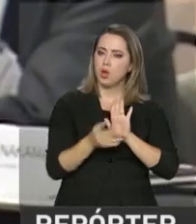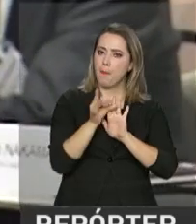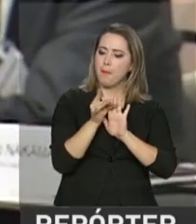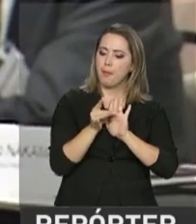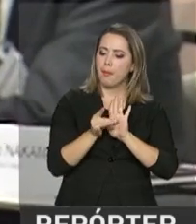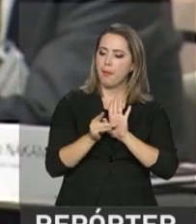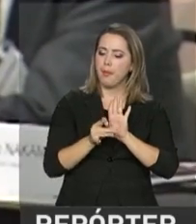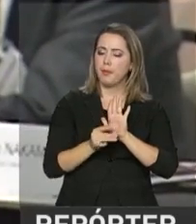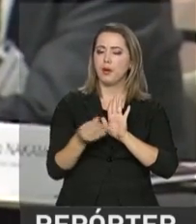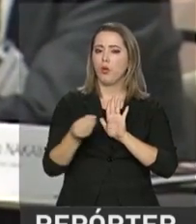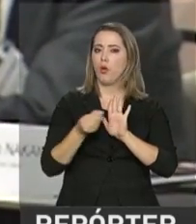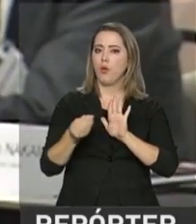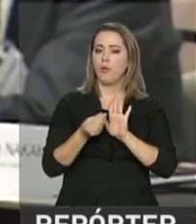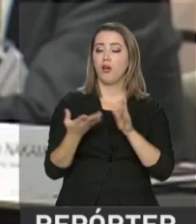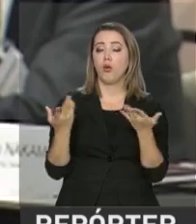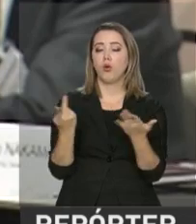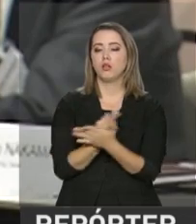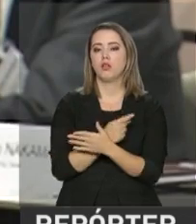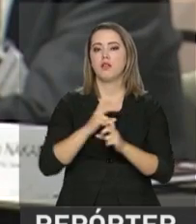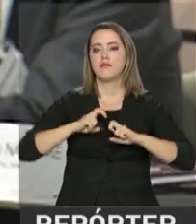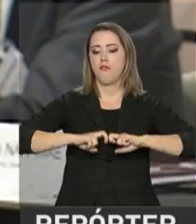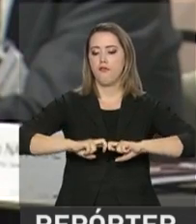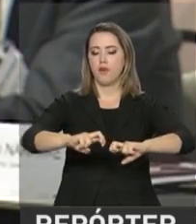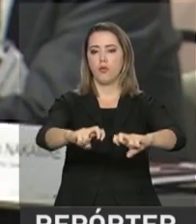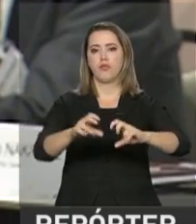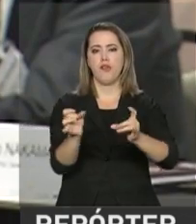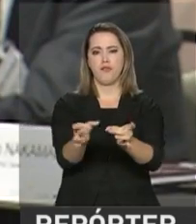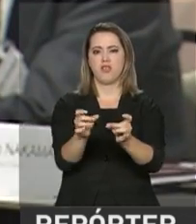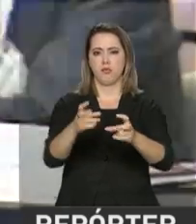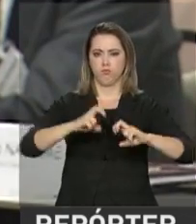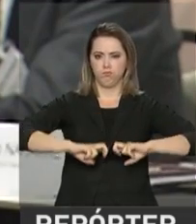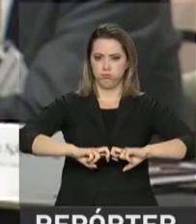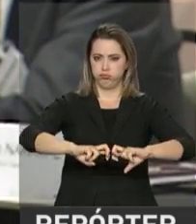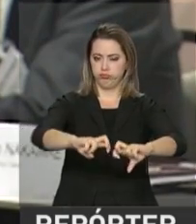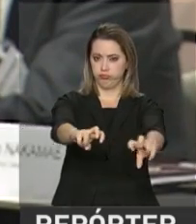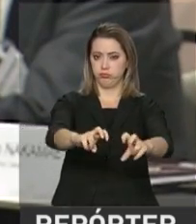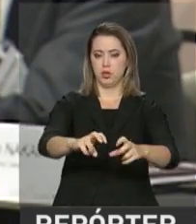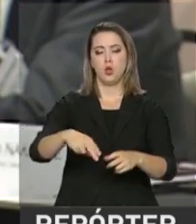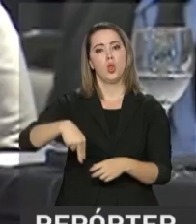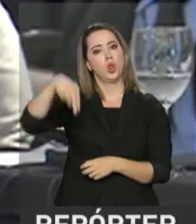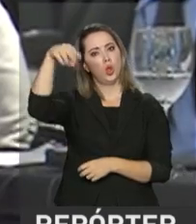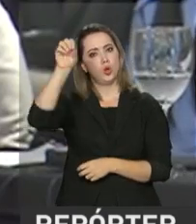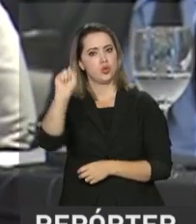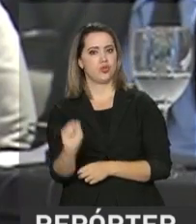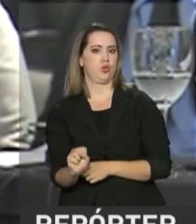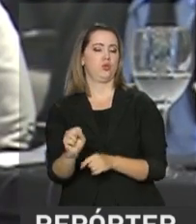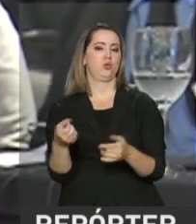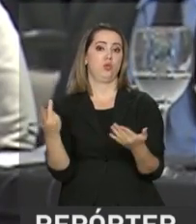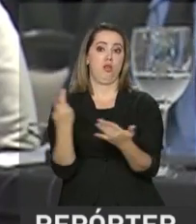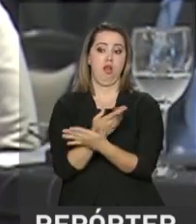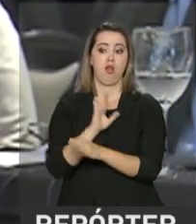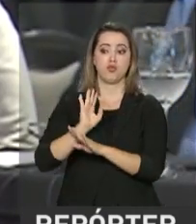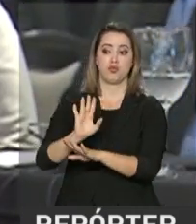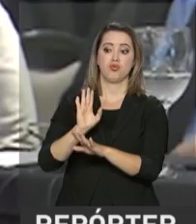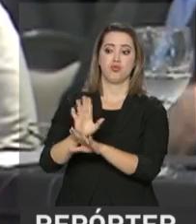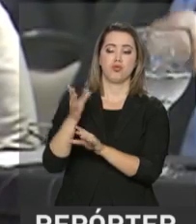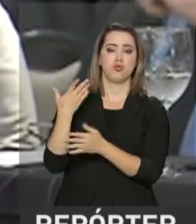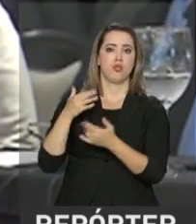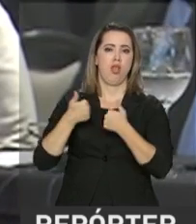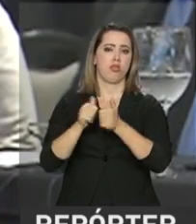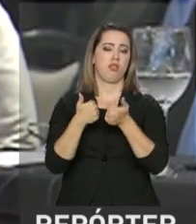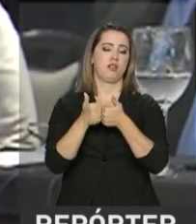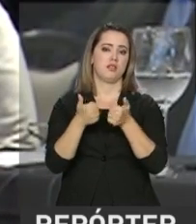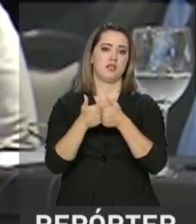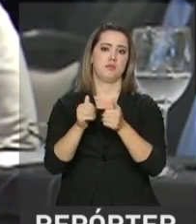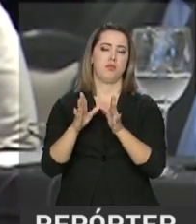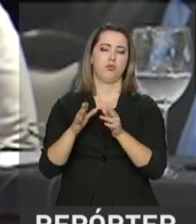o plano de concessões de ferrovias, como a Norte-Sul, um investimento bilionário que deve ajudar a escoar a produção de regiões como a do